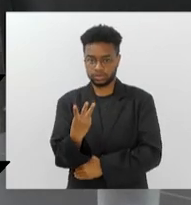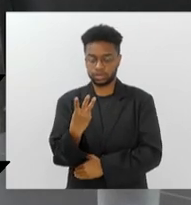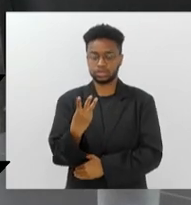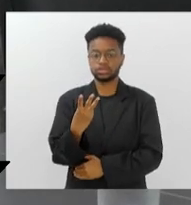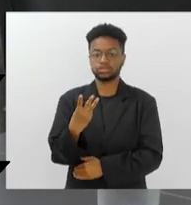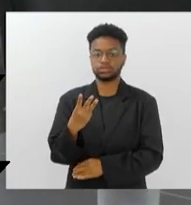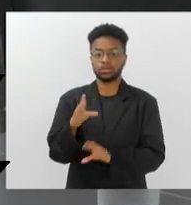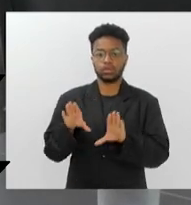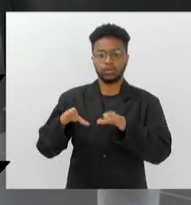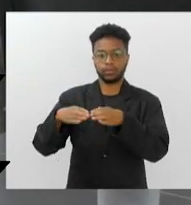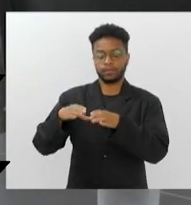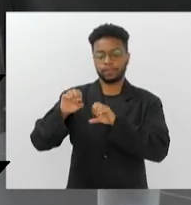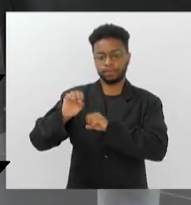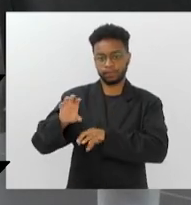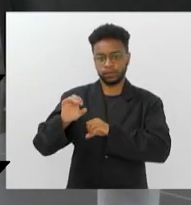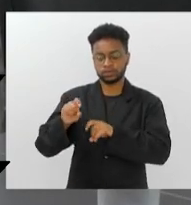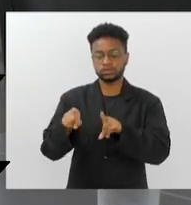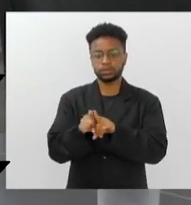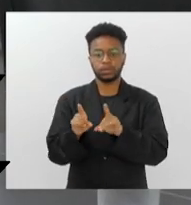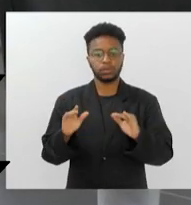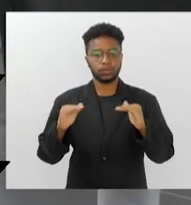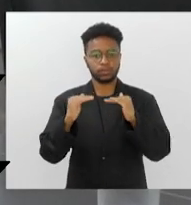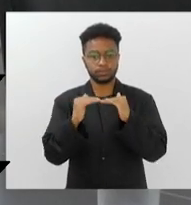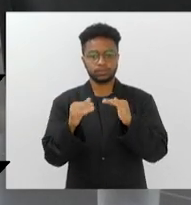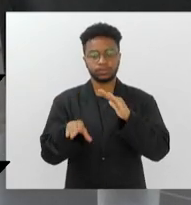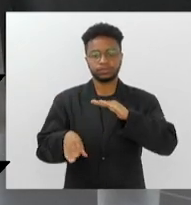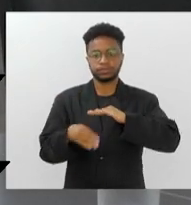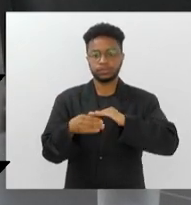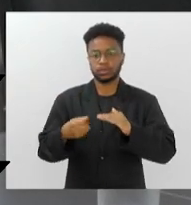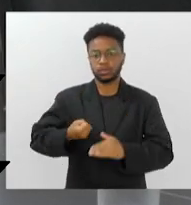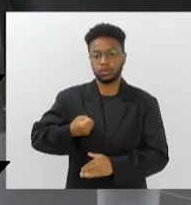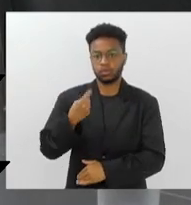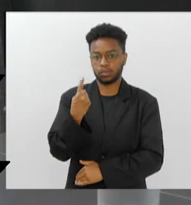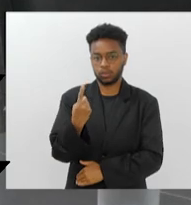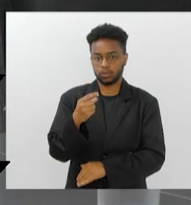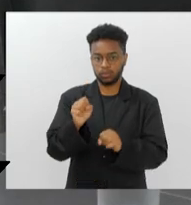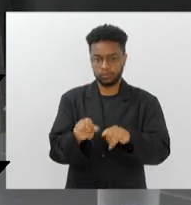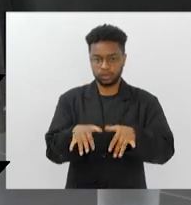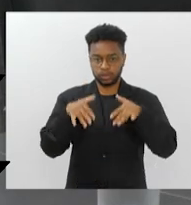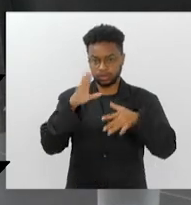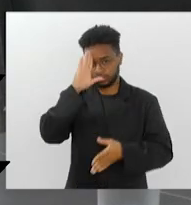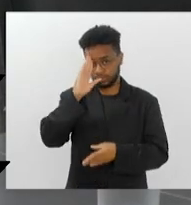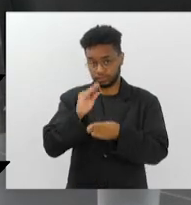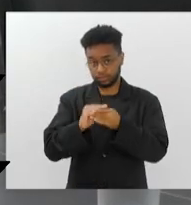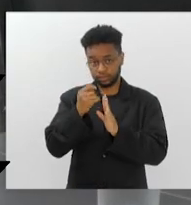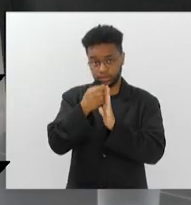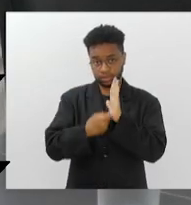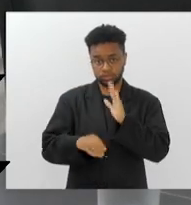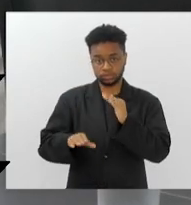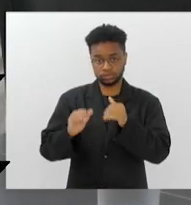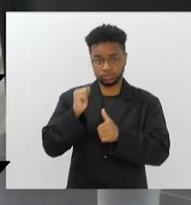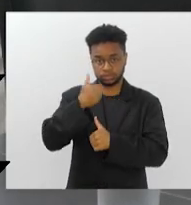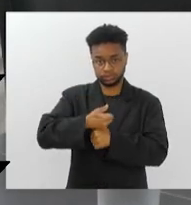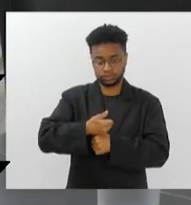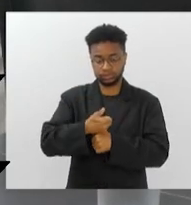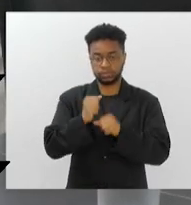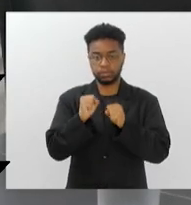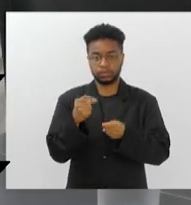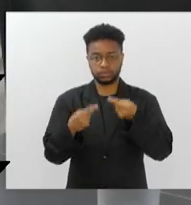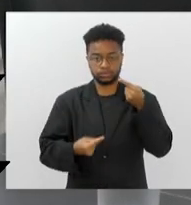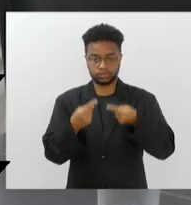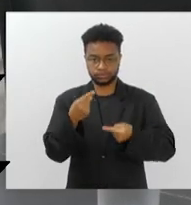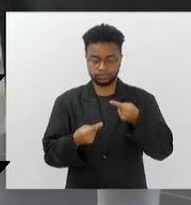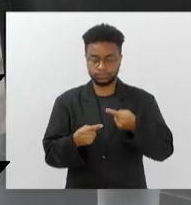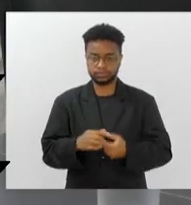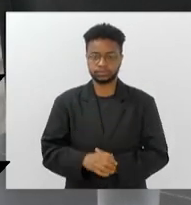da comissão de educor emenda número do plen concluindo por substitutivo em